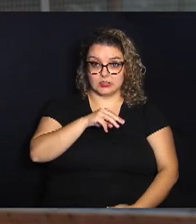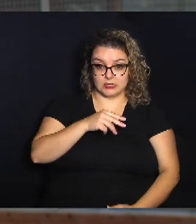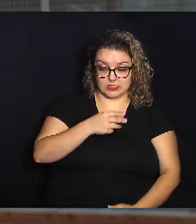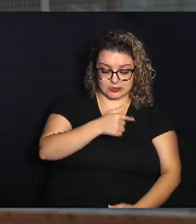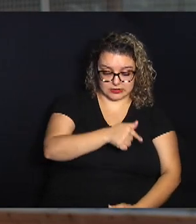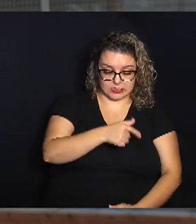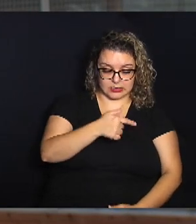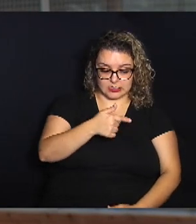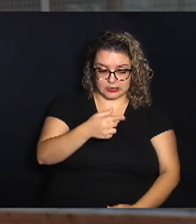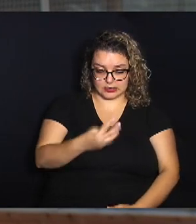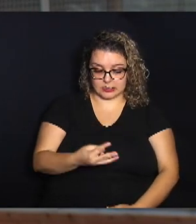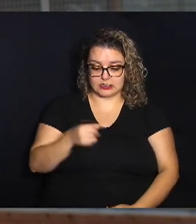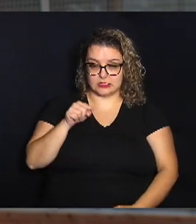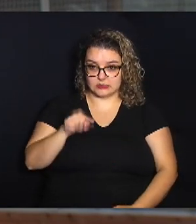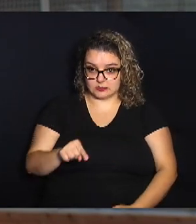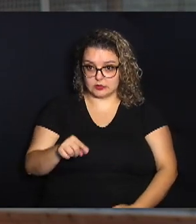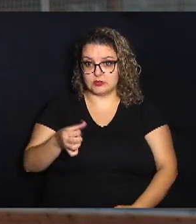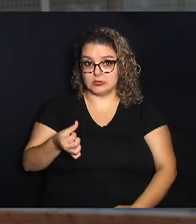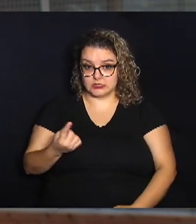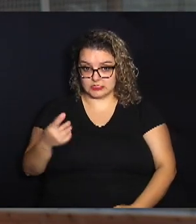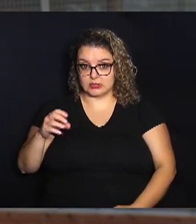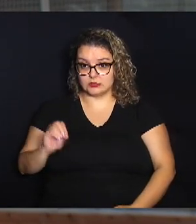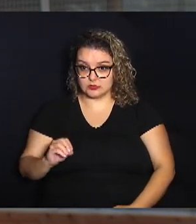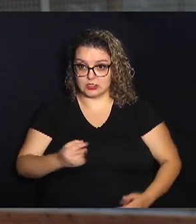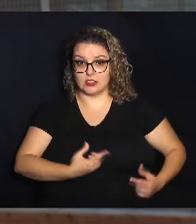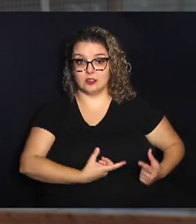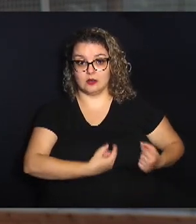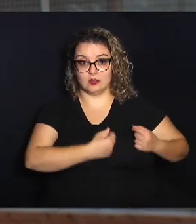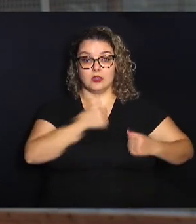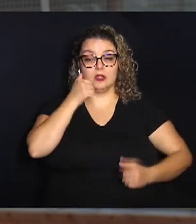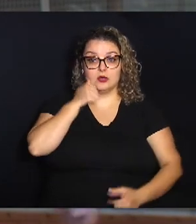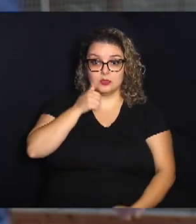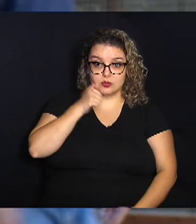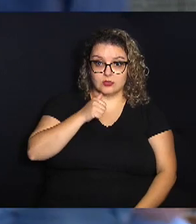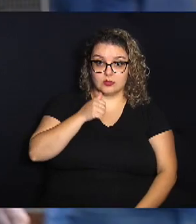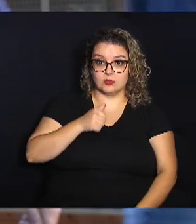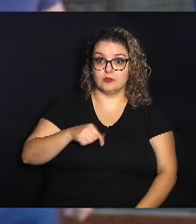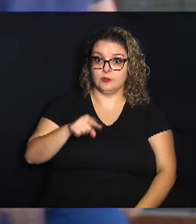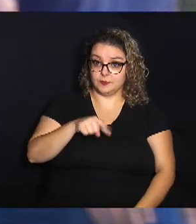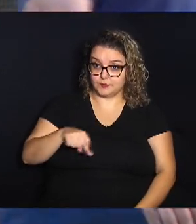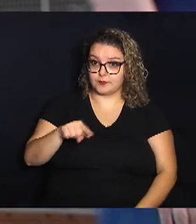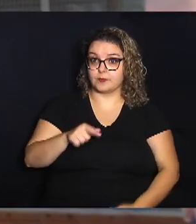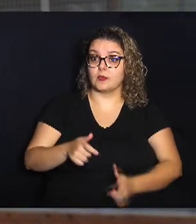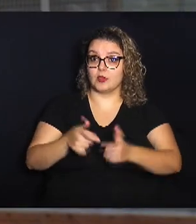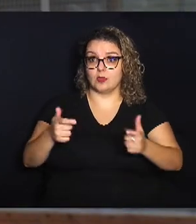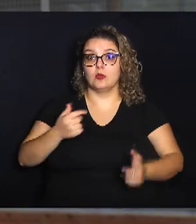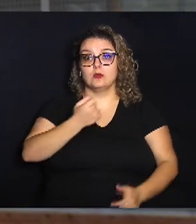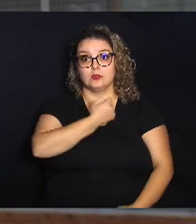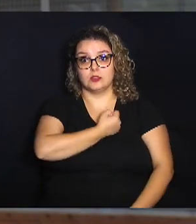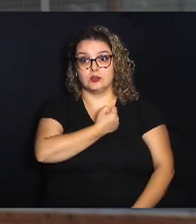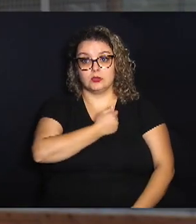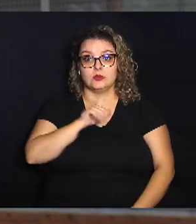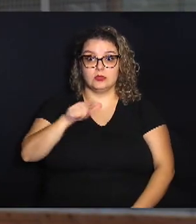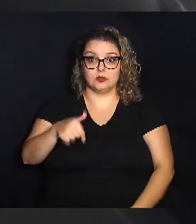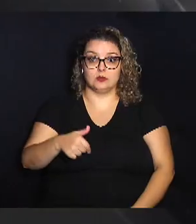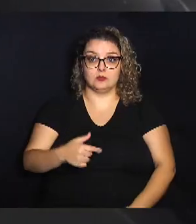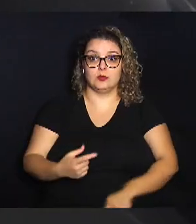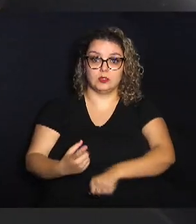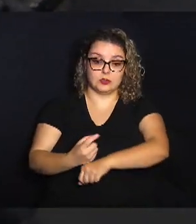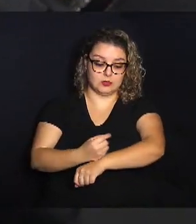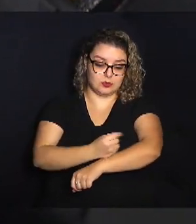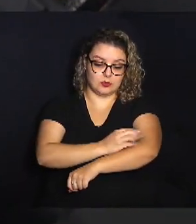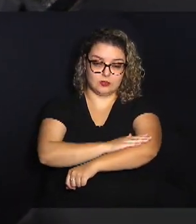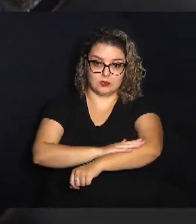73.610 diagnósticos de câncer de mama entre as mulheres, sendo esse o maior número depois do câncer de pele.